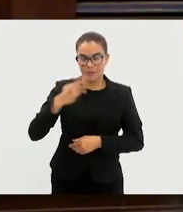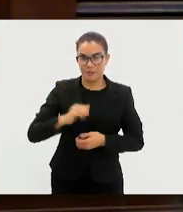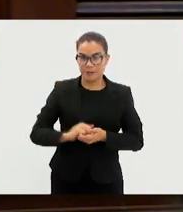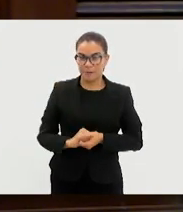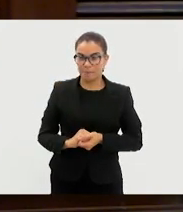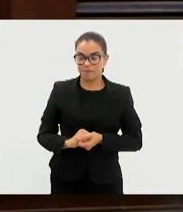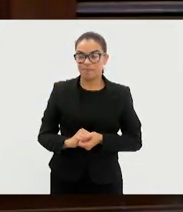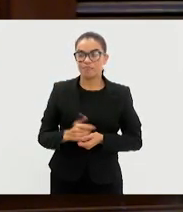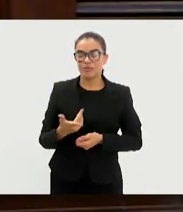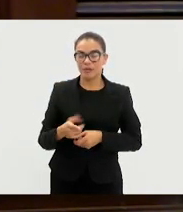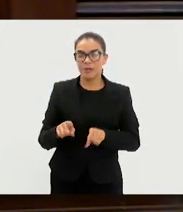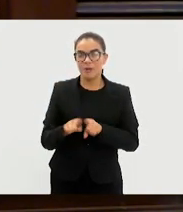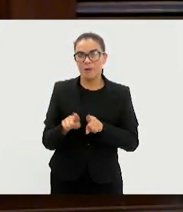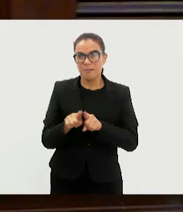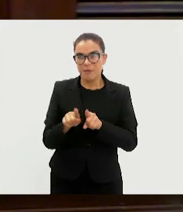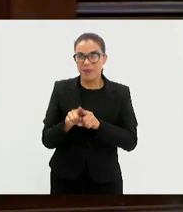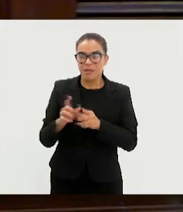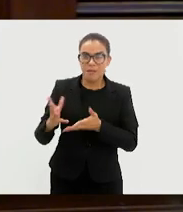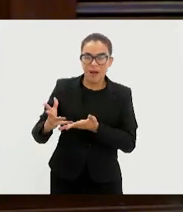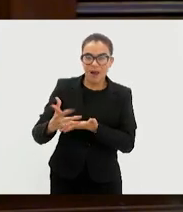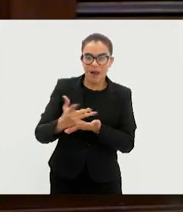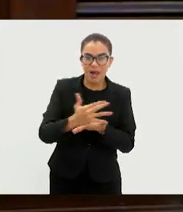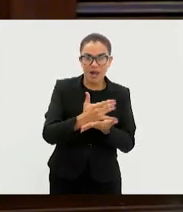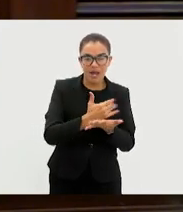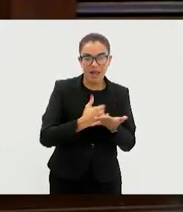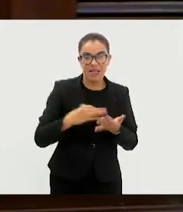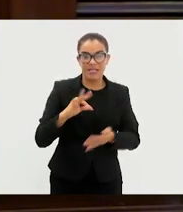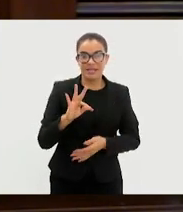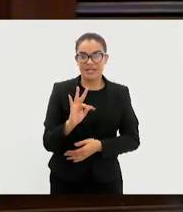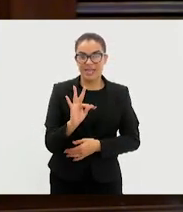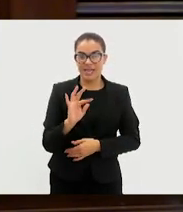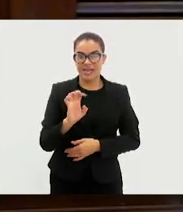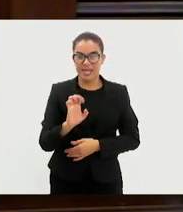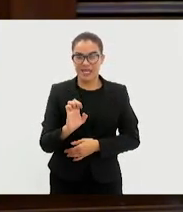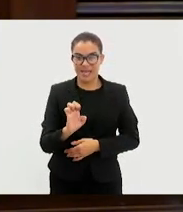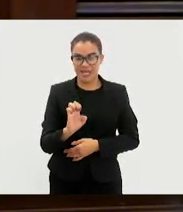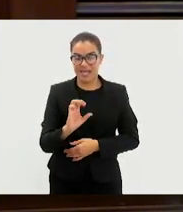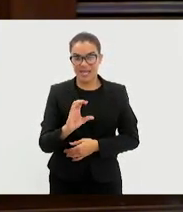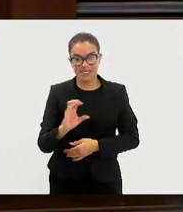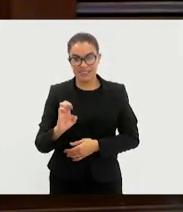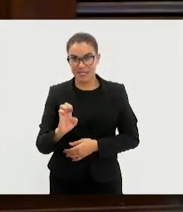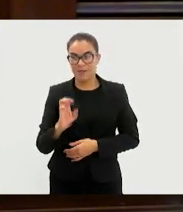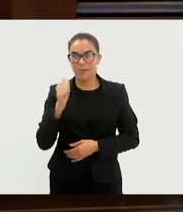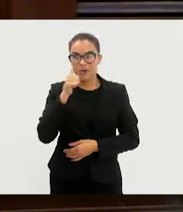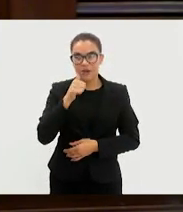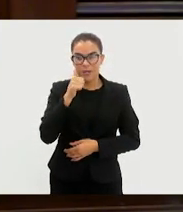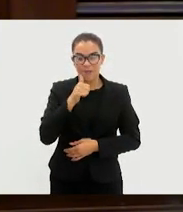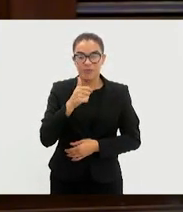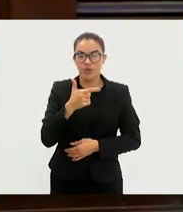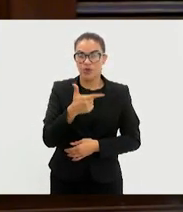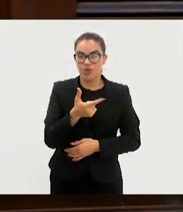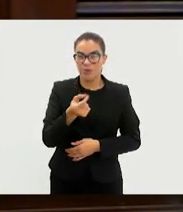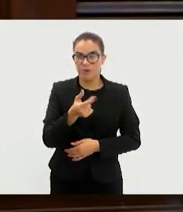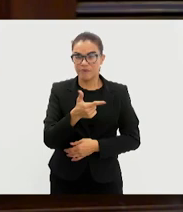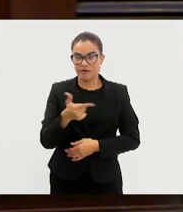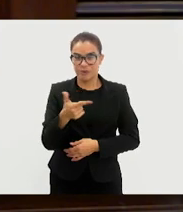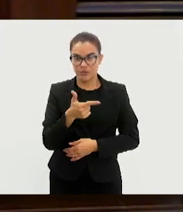dados extraídos do portal TSE Mulher, ano referência 2022,